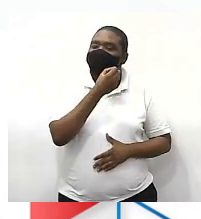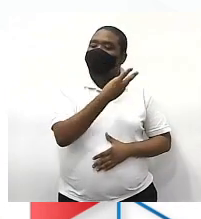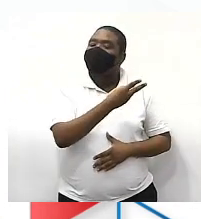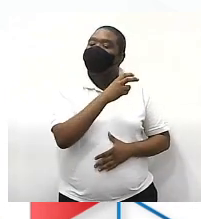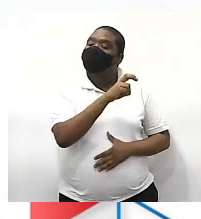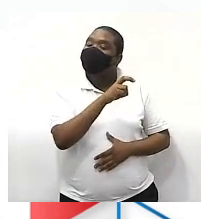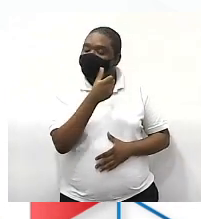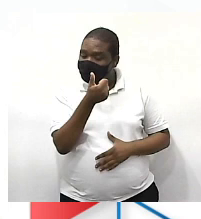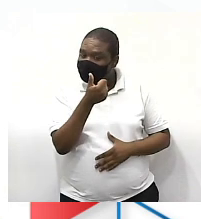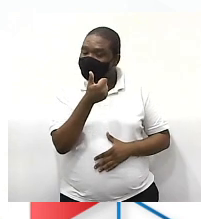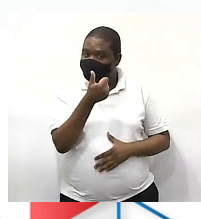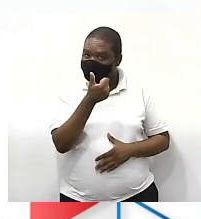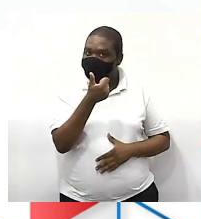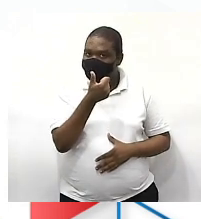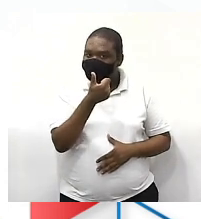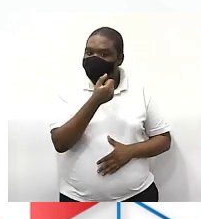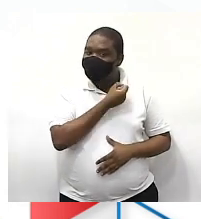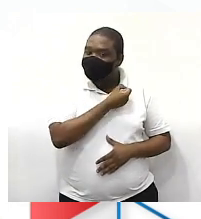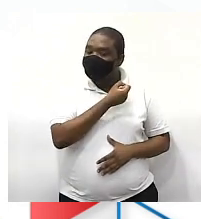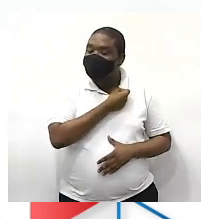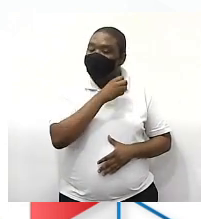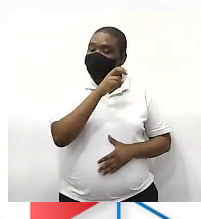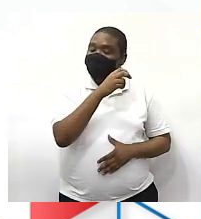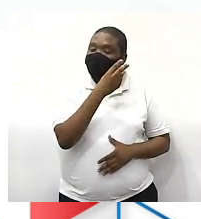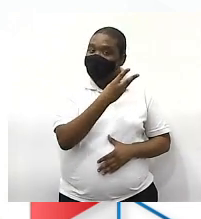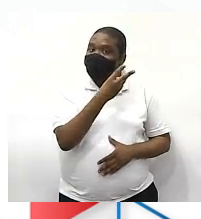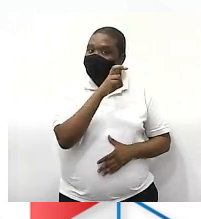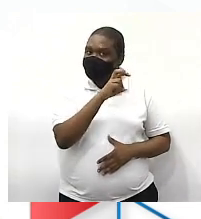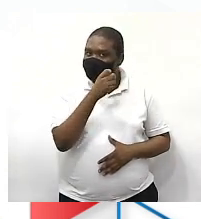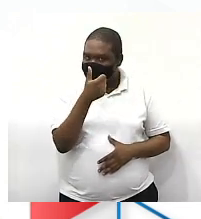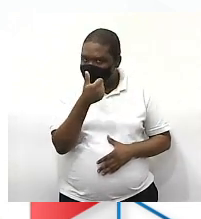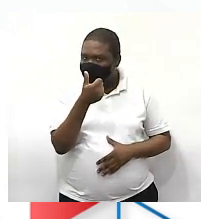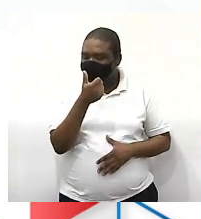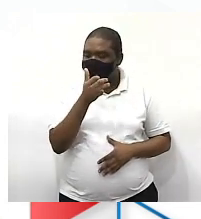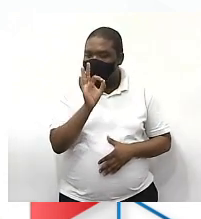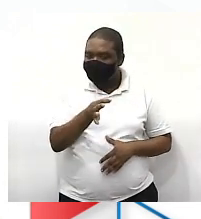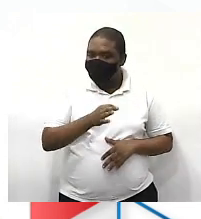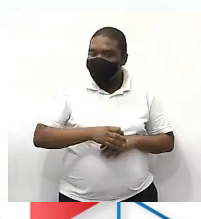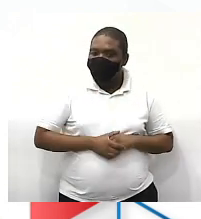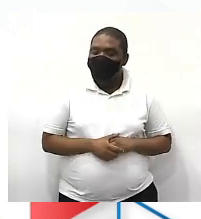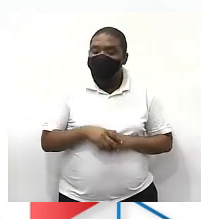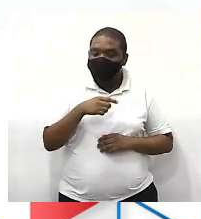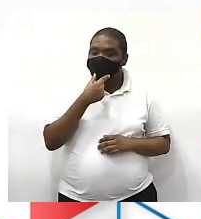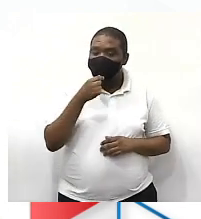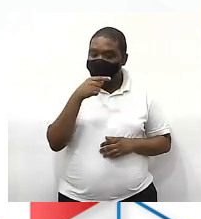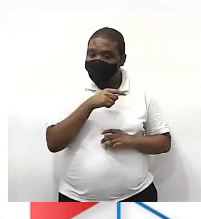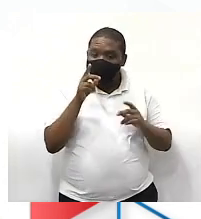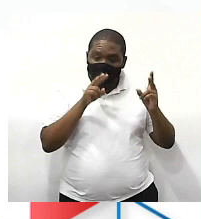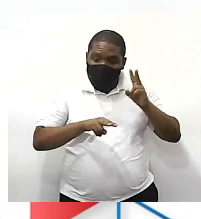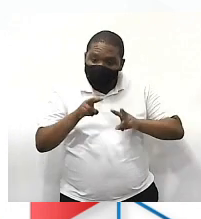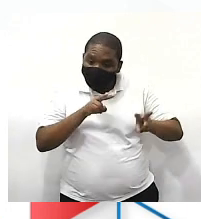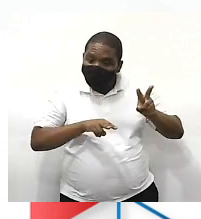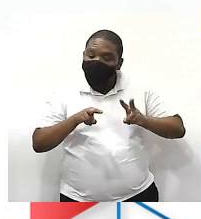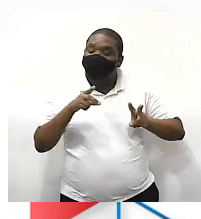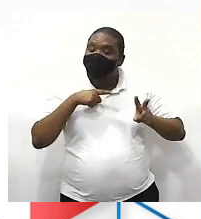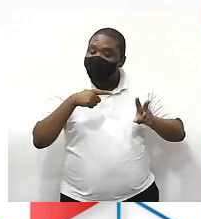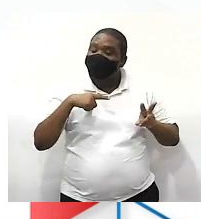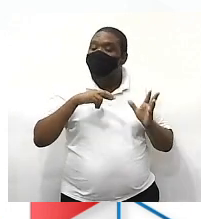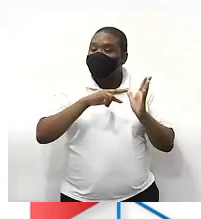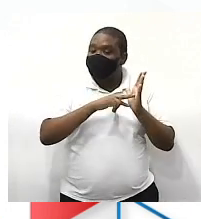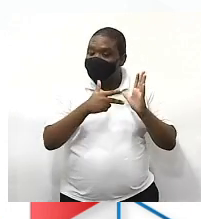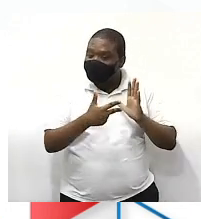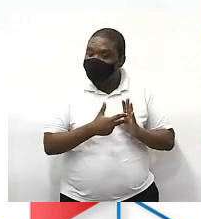Marca esse número aí, tá bom? 351. E observou no painel que indicava lá